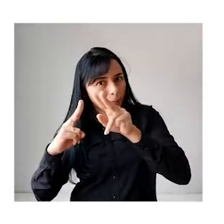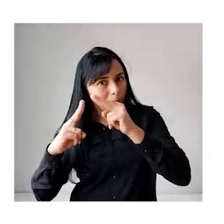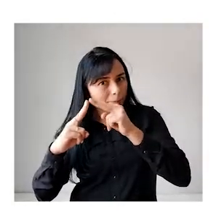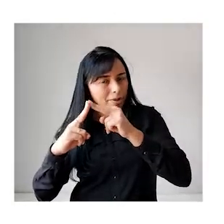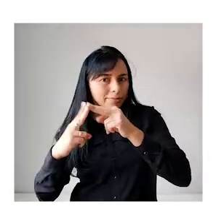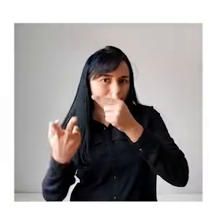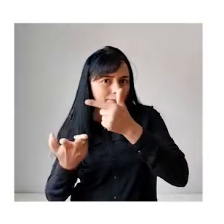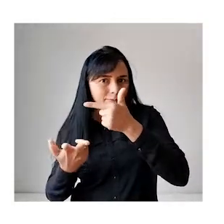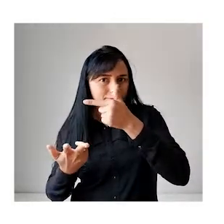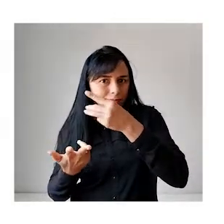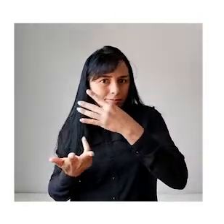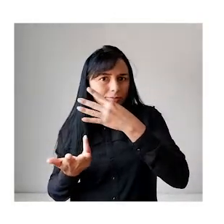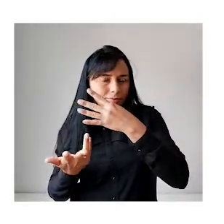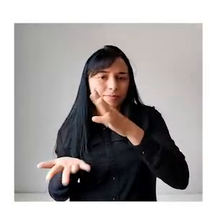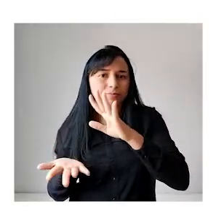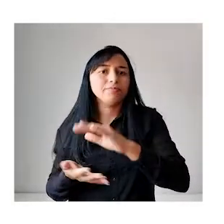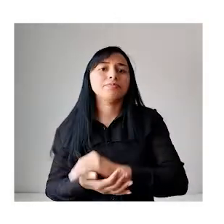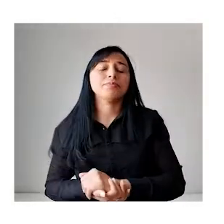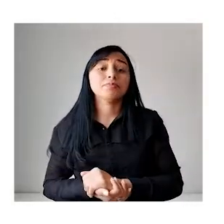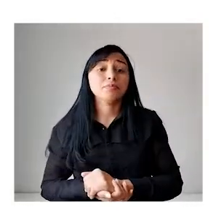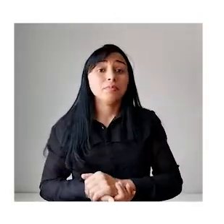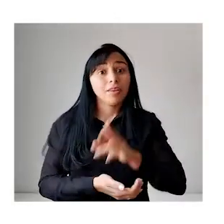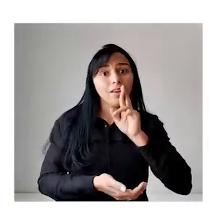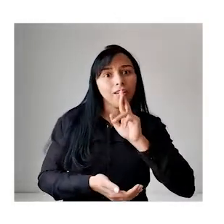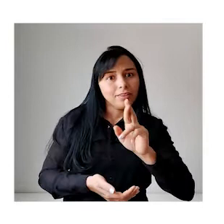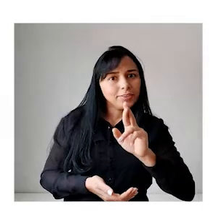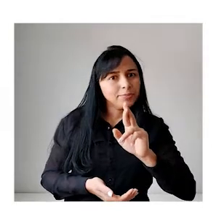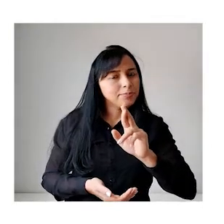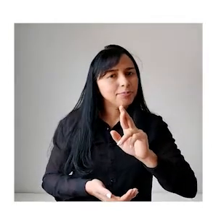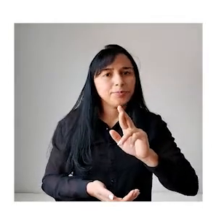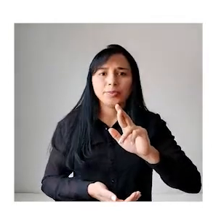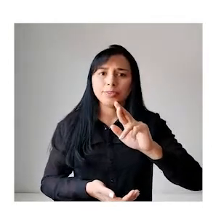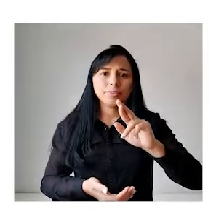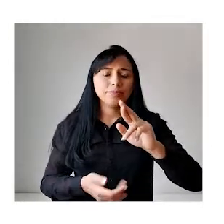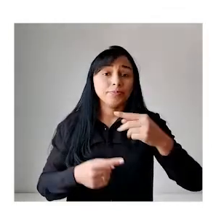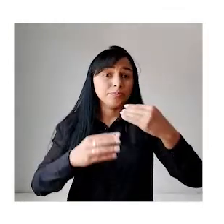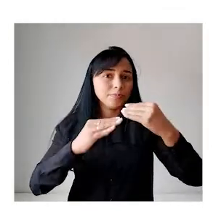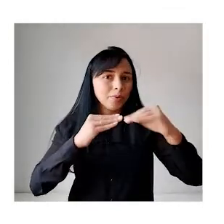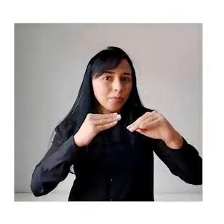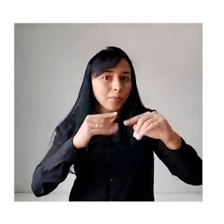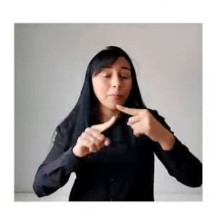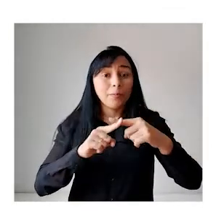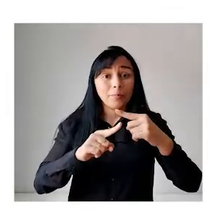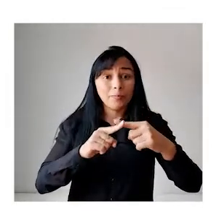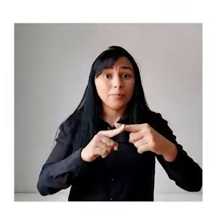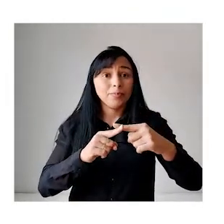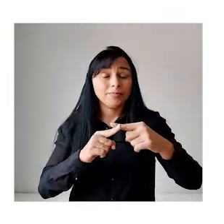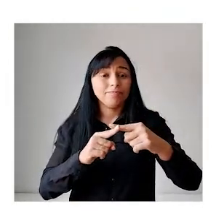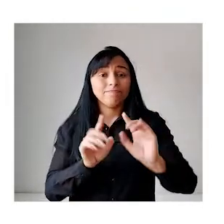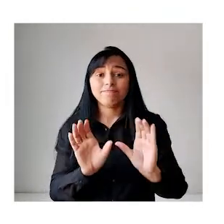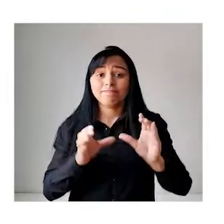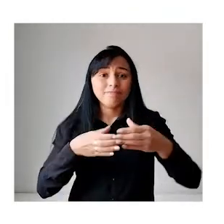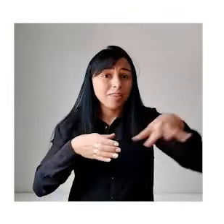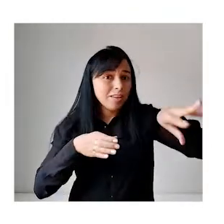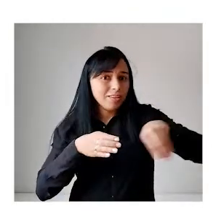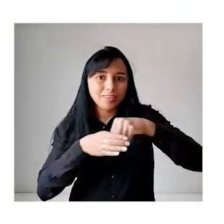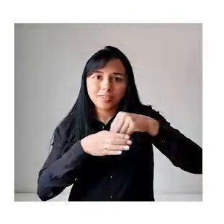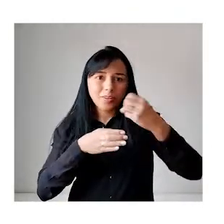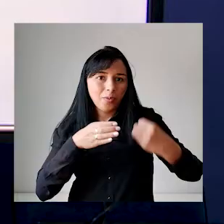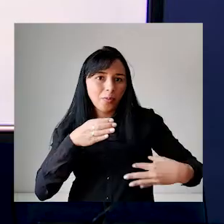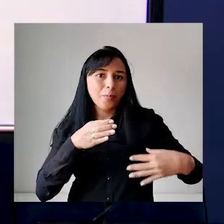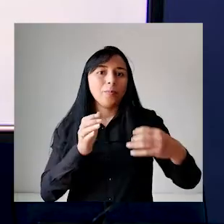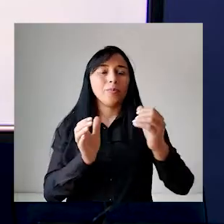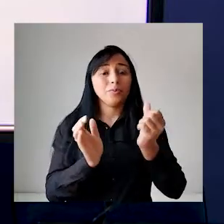número natural par, e diferente de zero, a expressão não é definida no conjunto dos números reais,